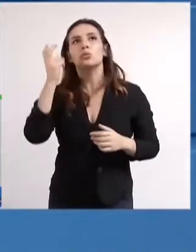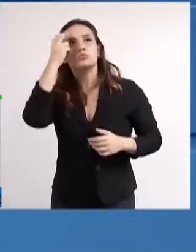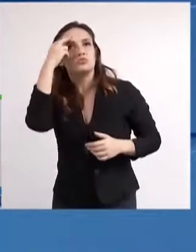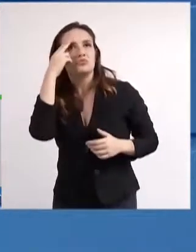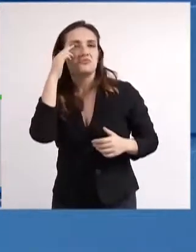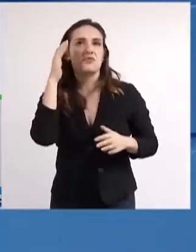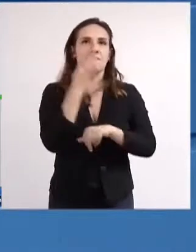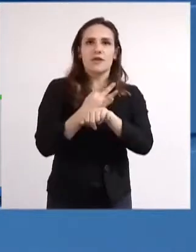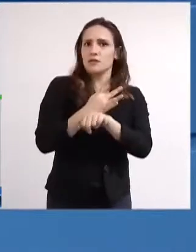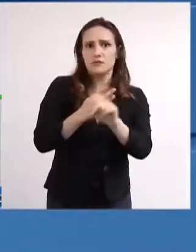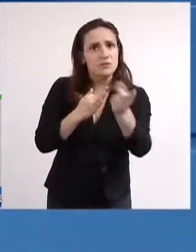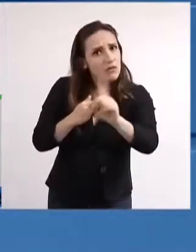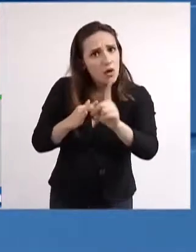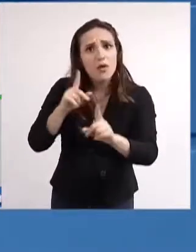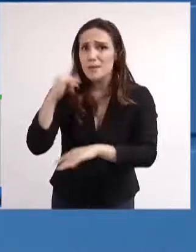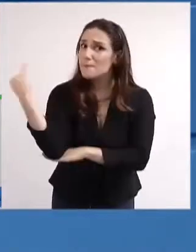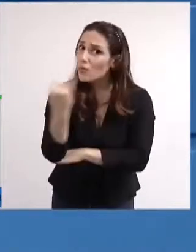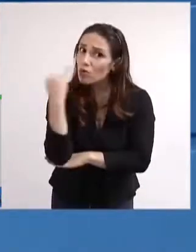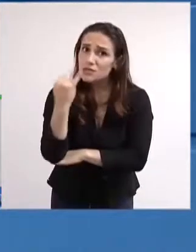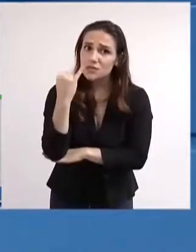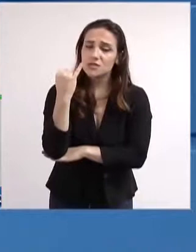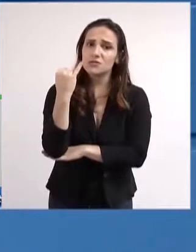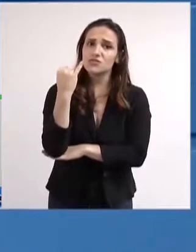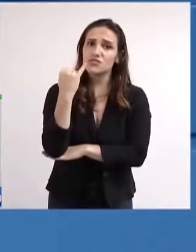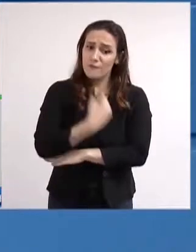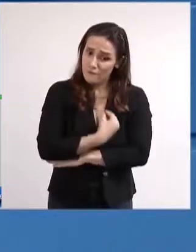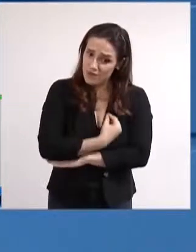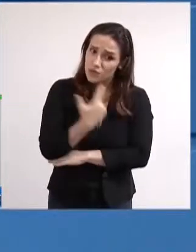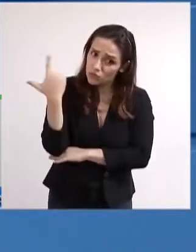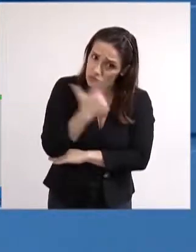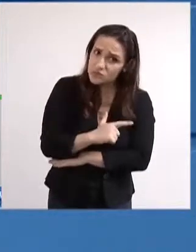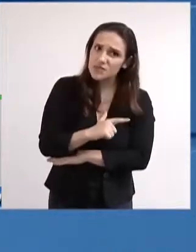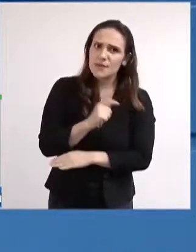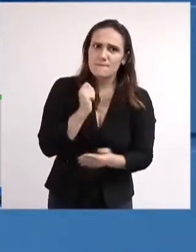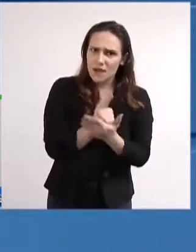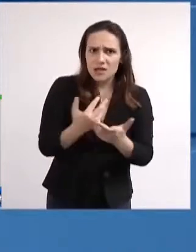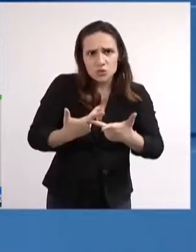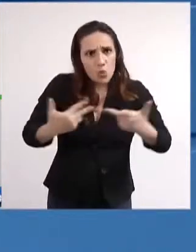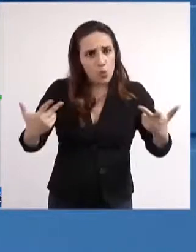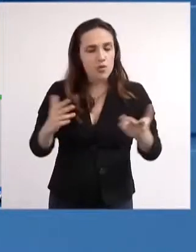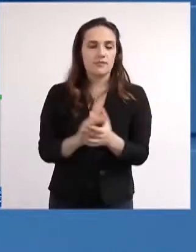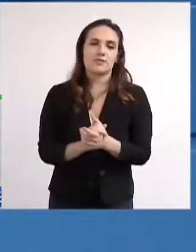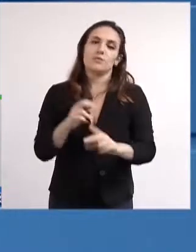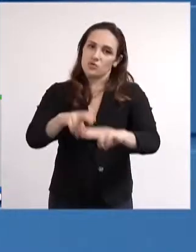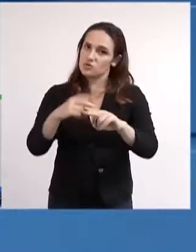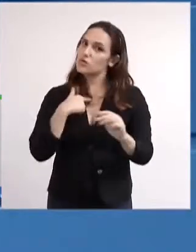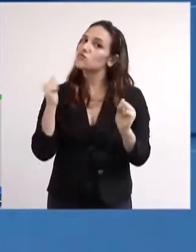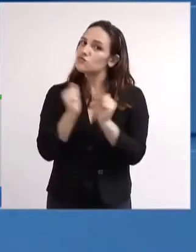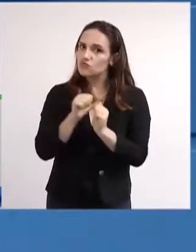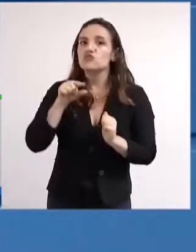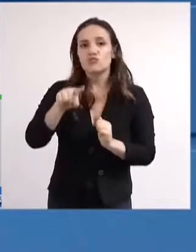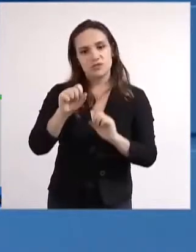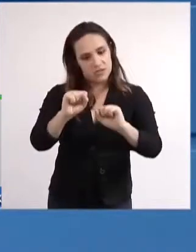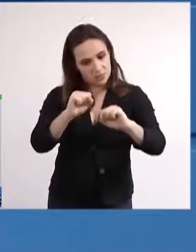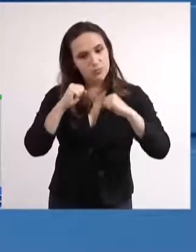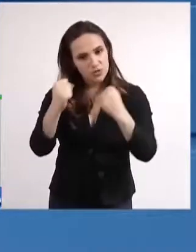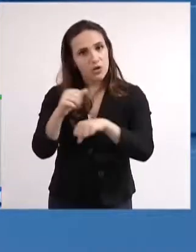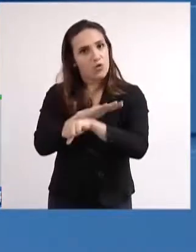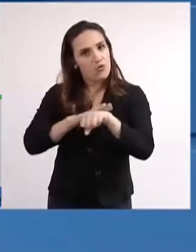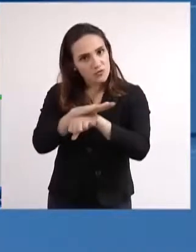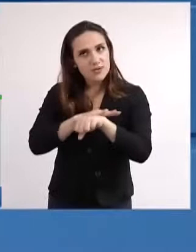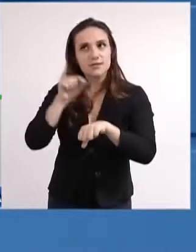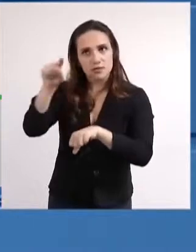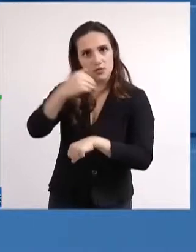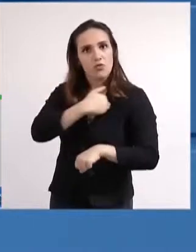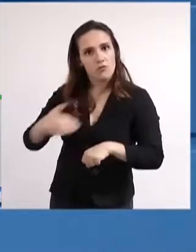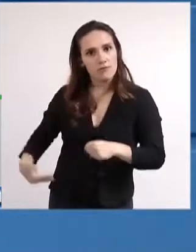de férias, é questão de necessidade de sobrevivência. E também nos somamos a esse esforço no diálogo com o